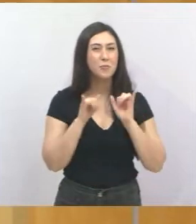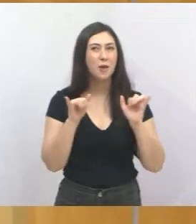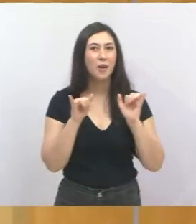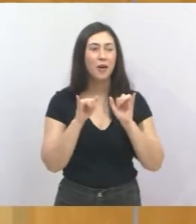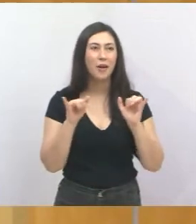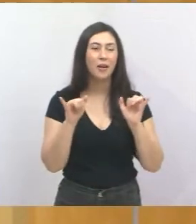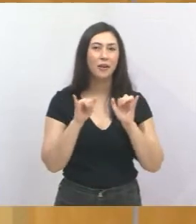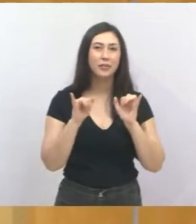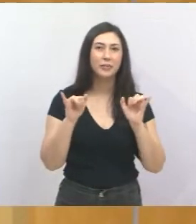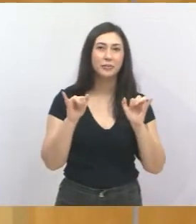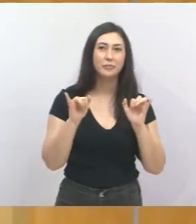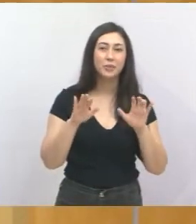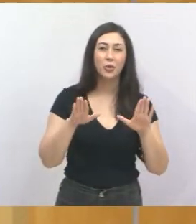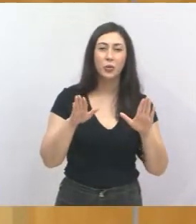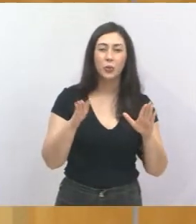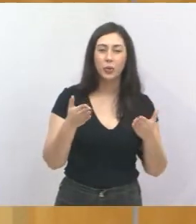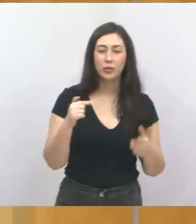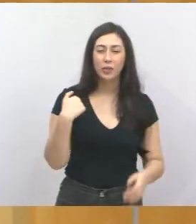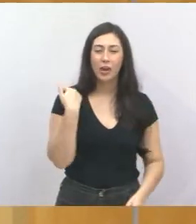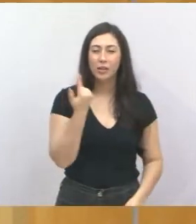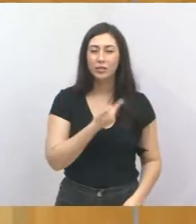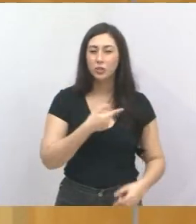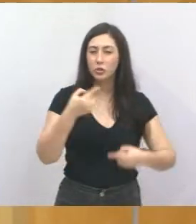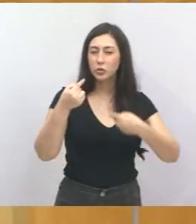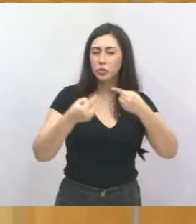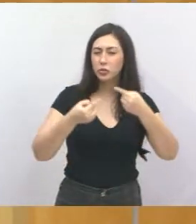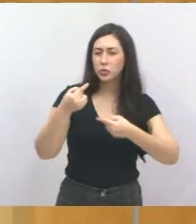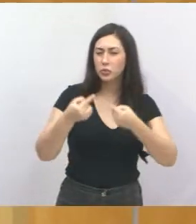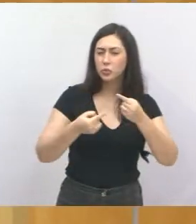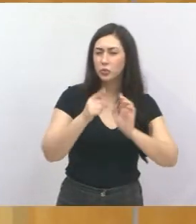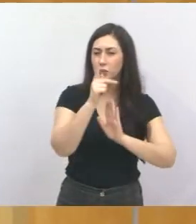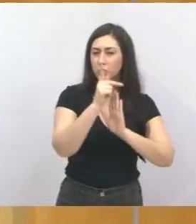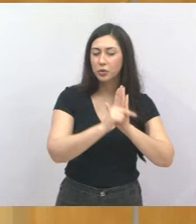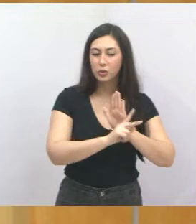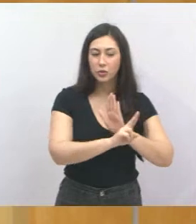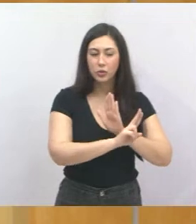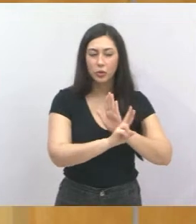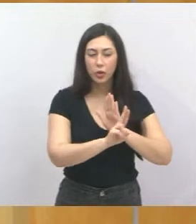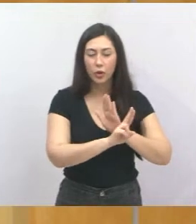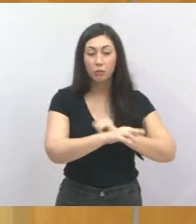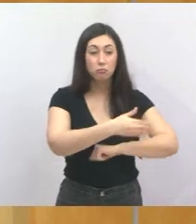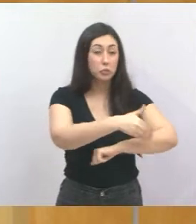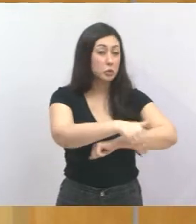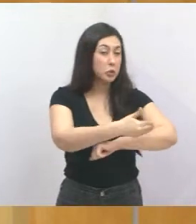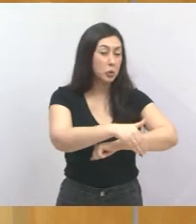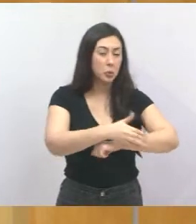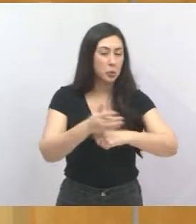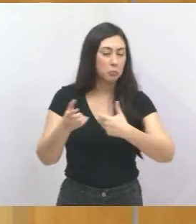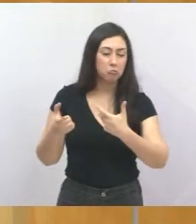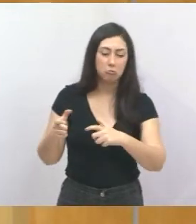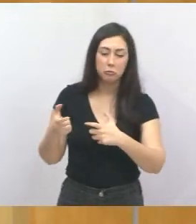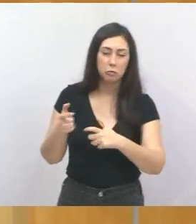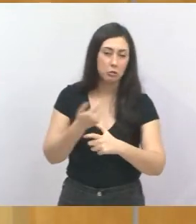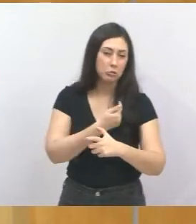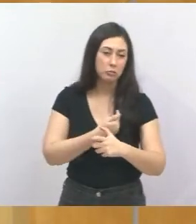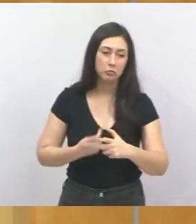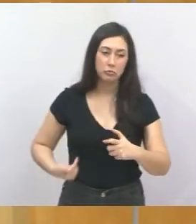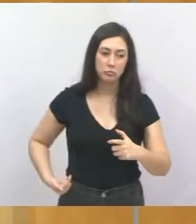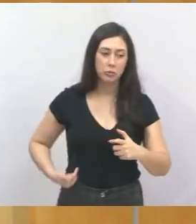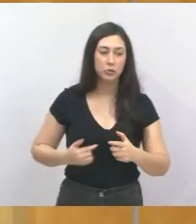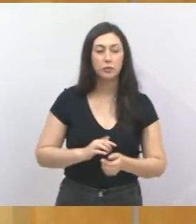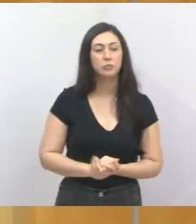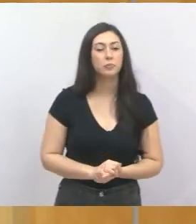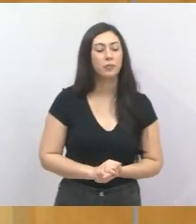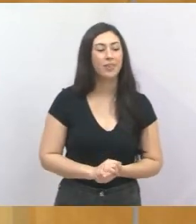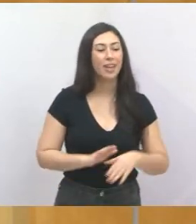gente discute um projeto de denominação, de rua, de algum espaço público,